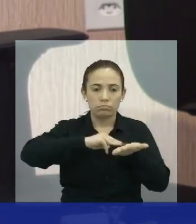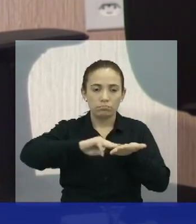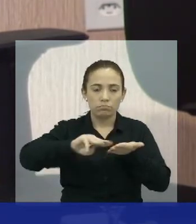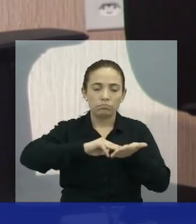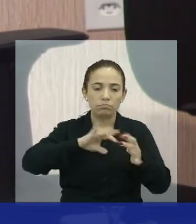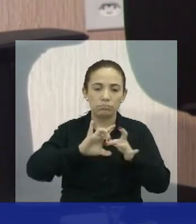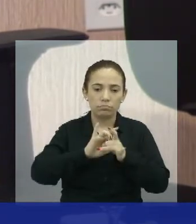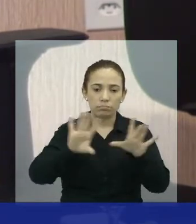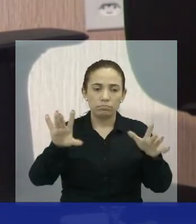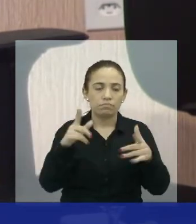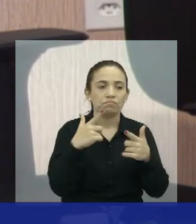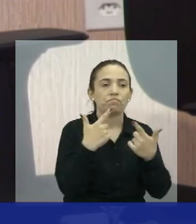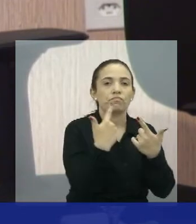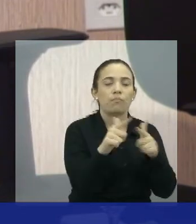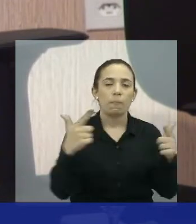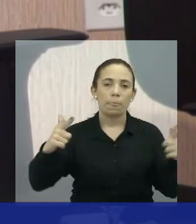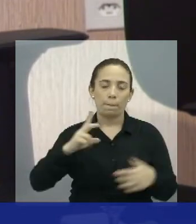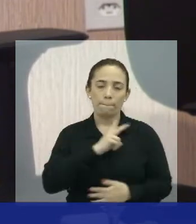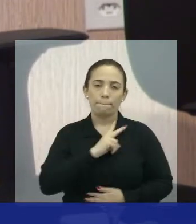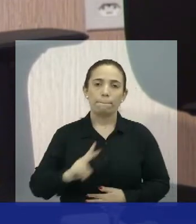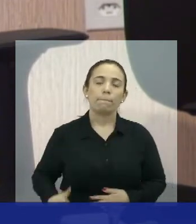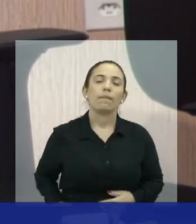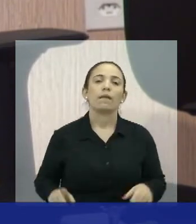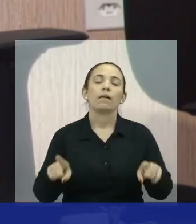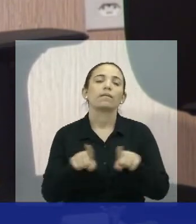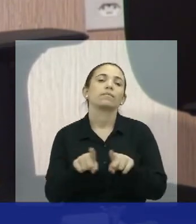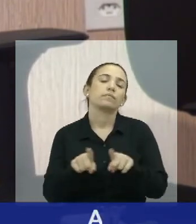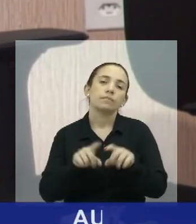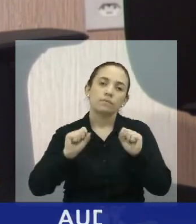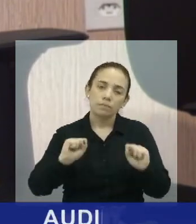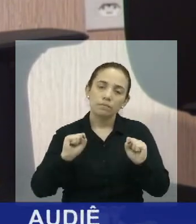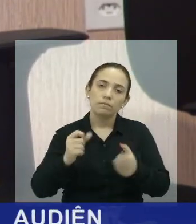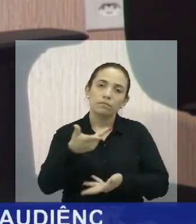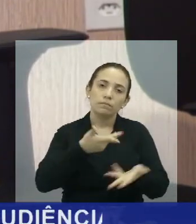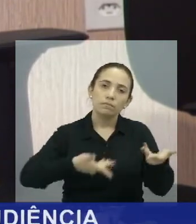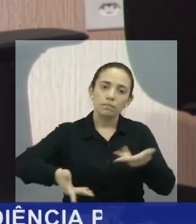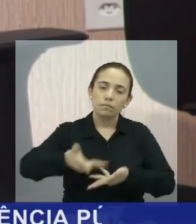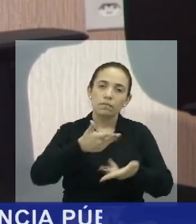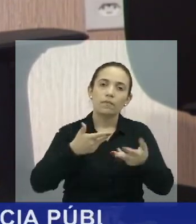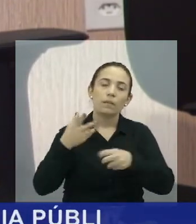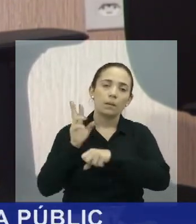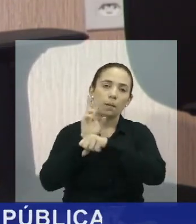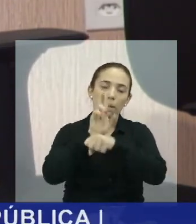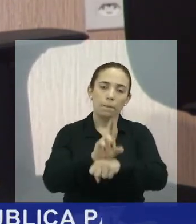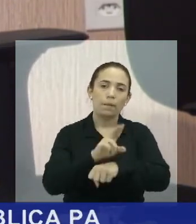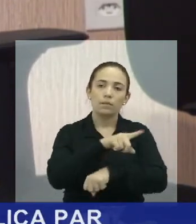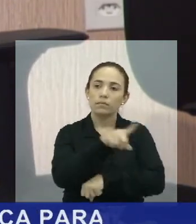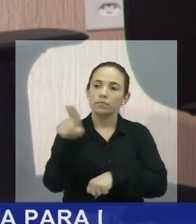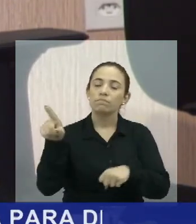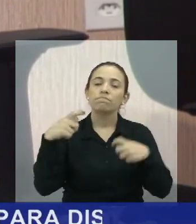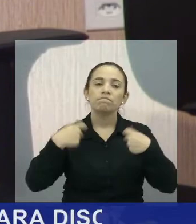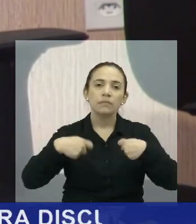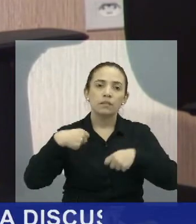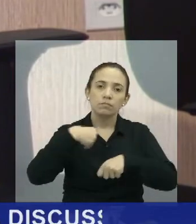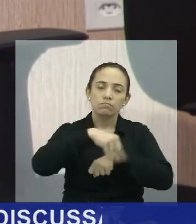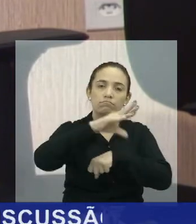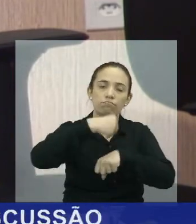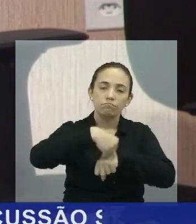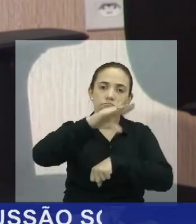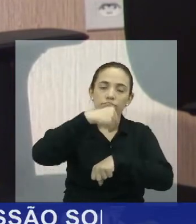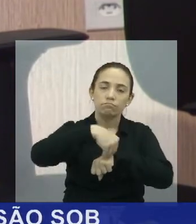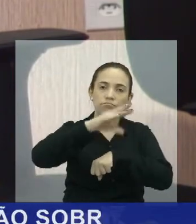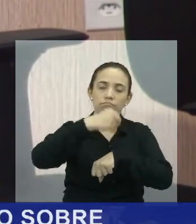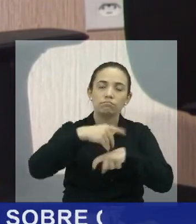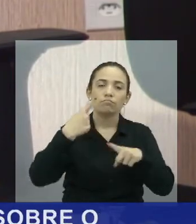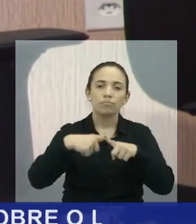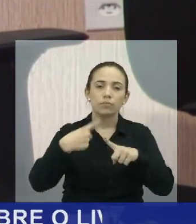assim como os demais vereadores desta casa podem ser os porta-vozes das suas demandas, para que a gente possa realmente